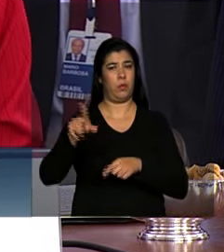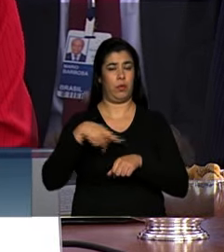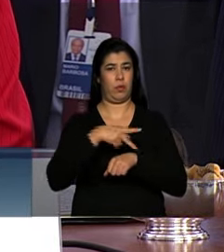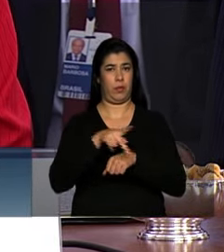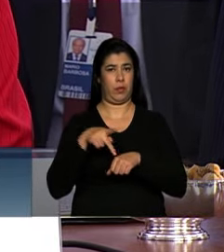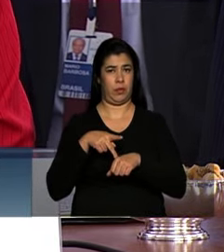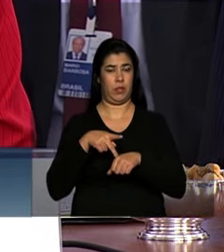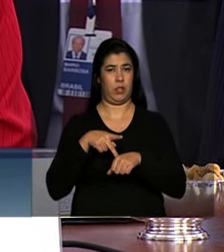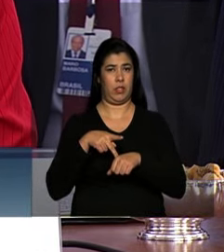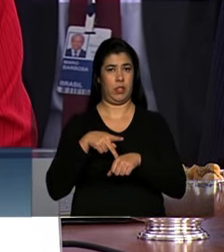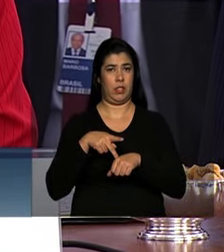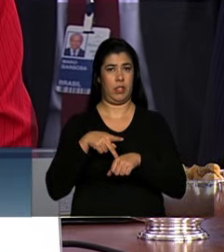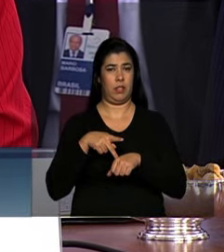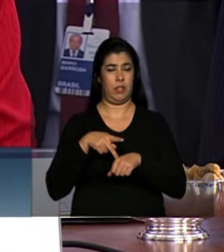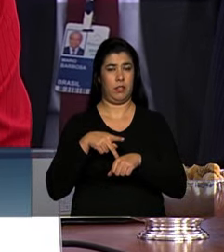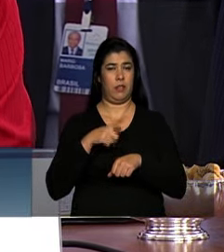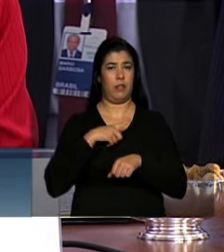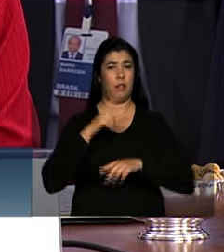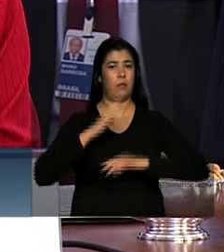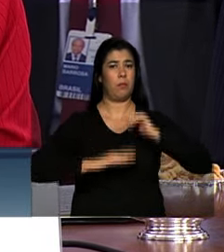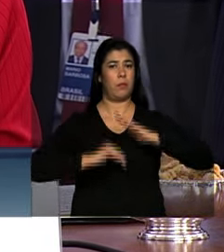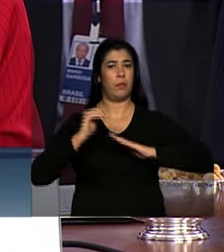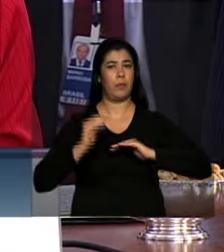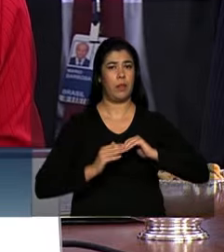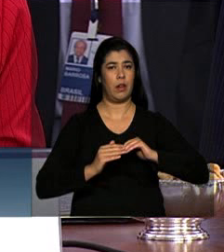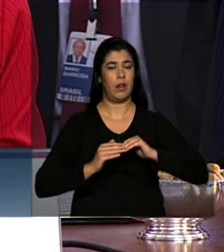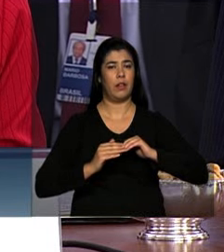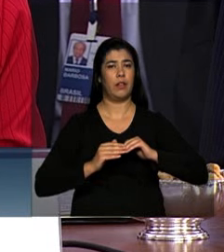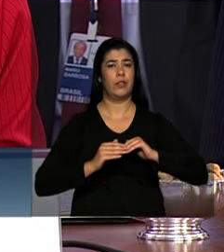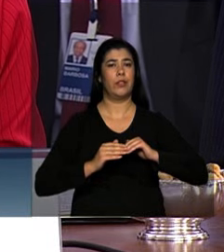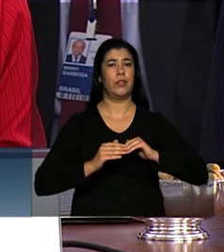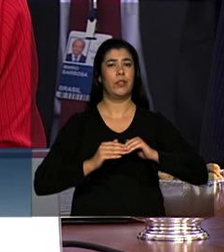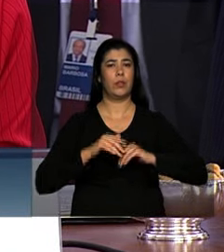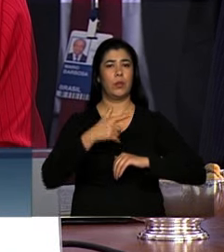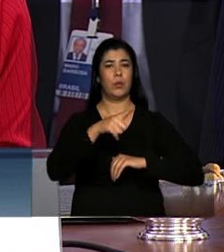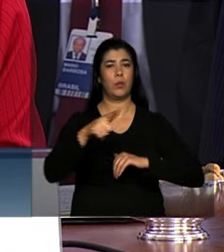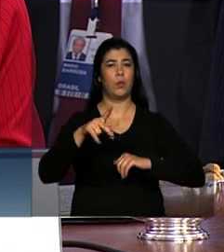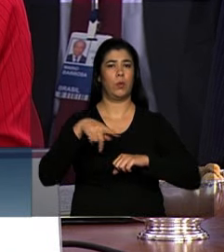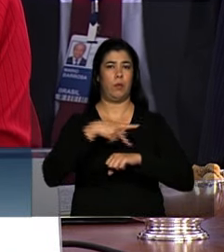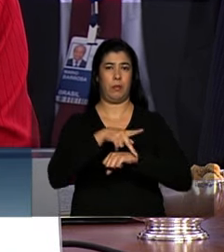em atividades nos países vizinhos.